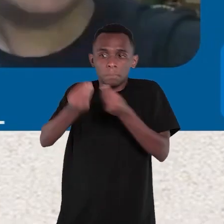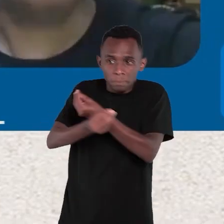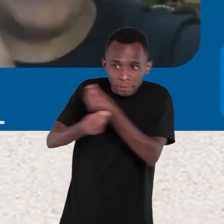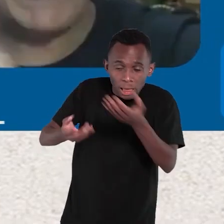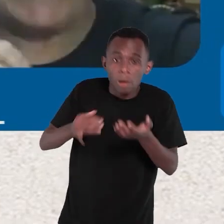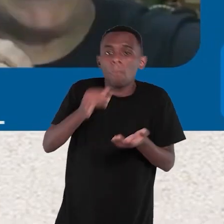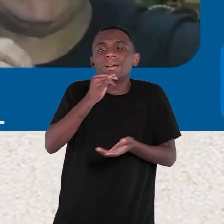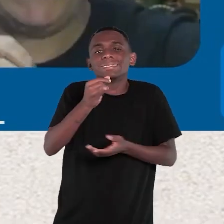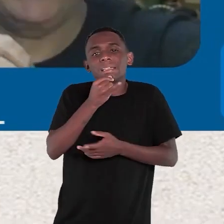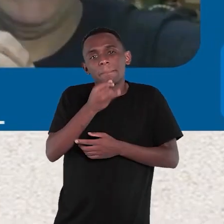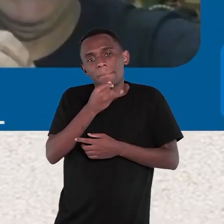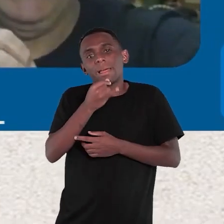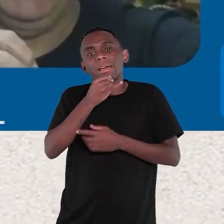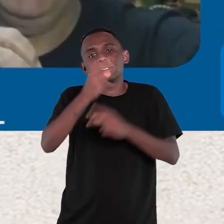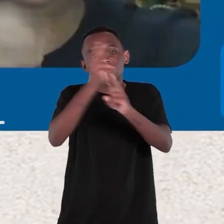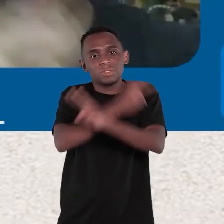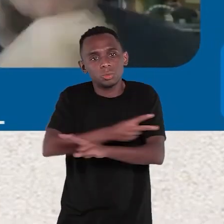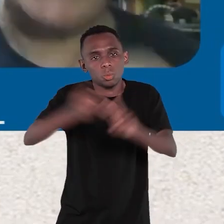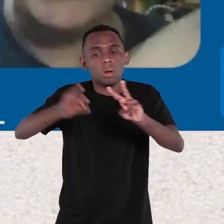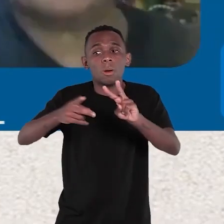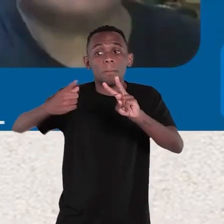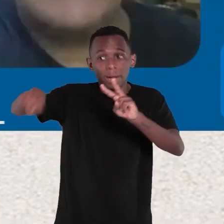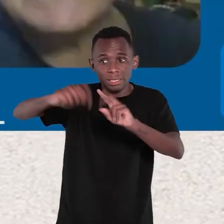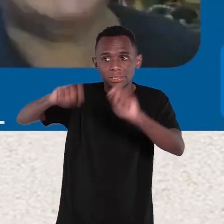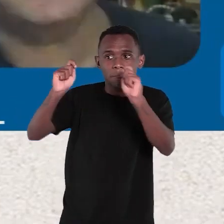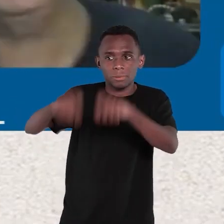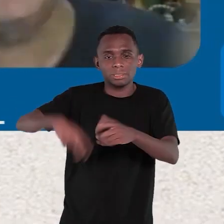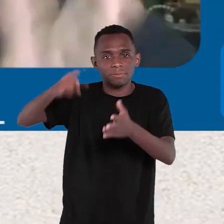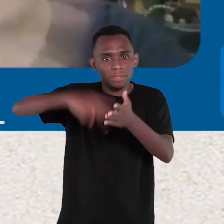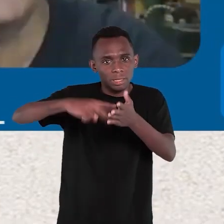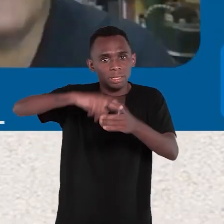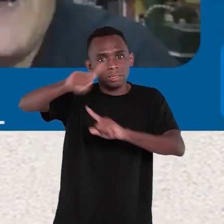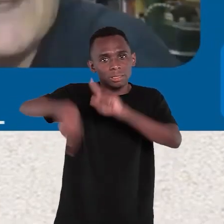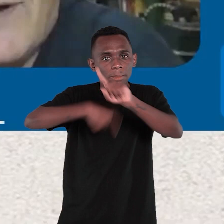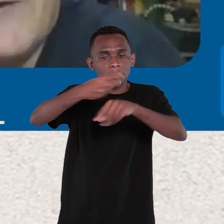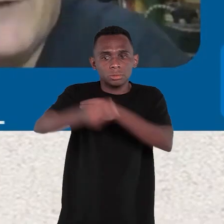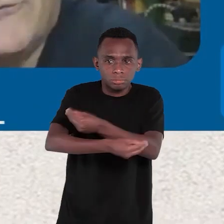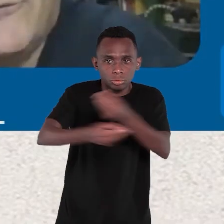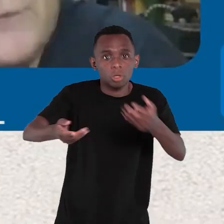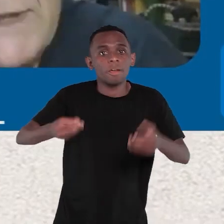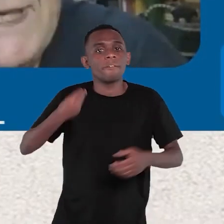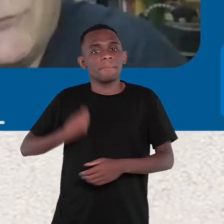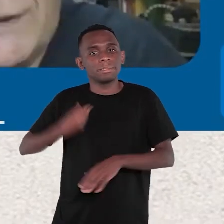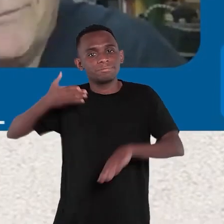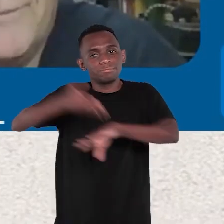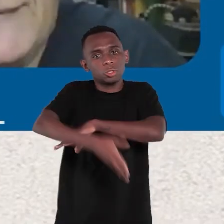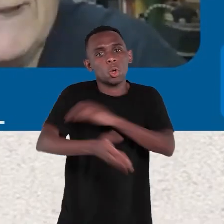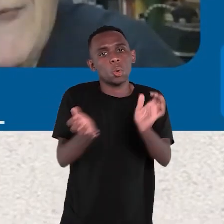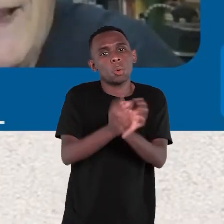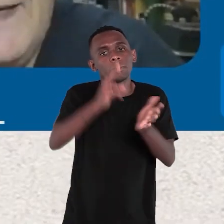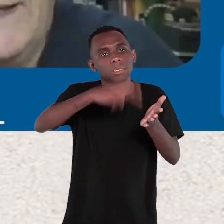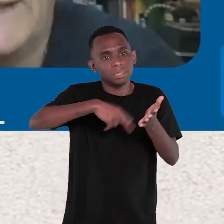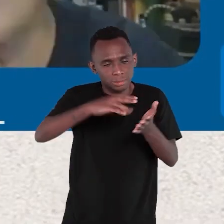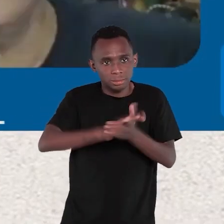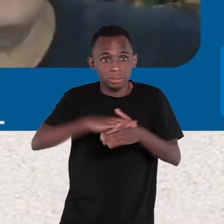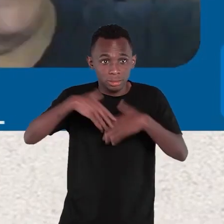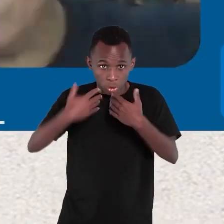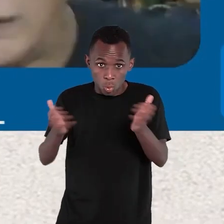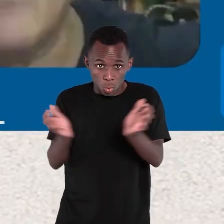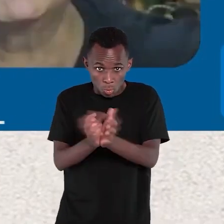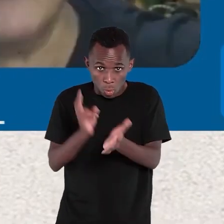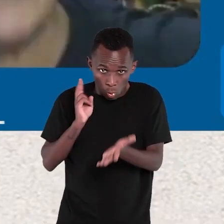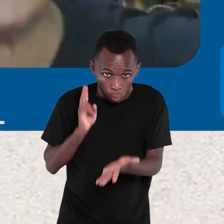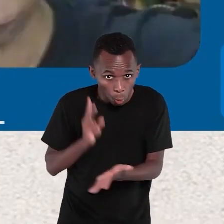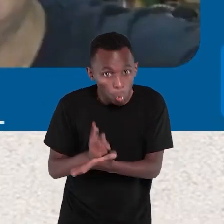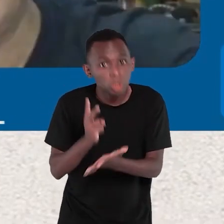com exemplares digitais para que eles leiam o livro e depois façam a reunião do clube de leitura, né? Então, o clube de